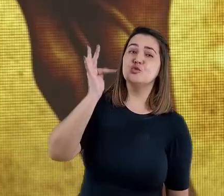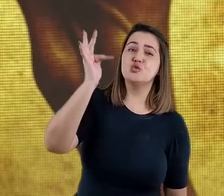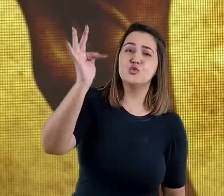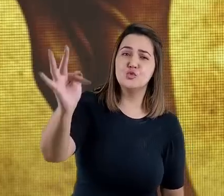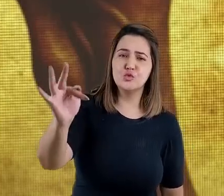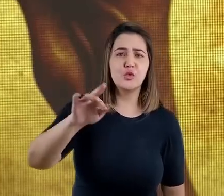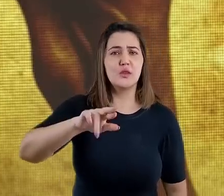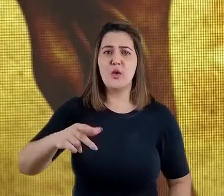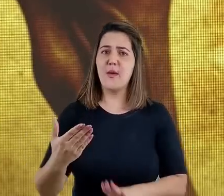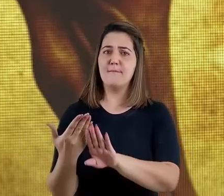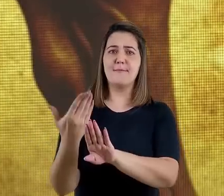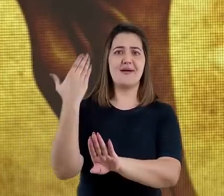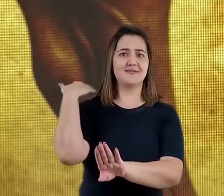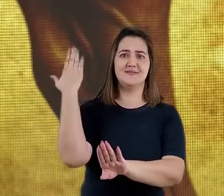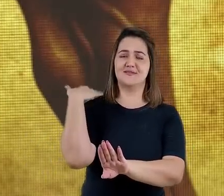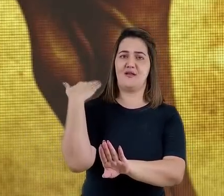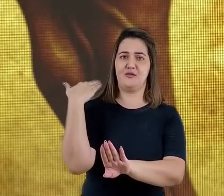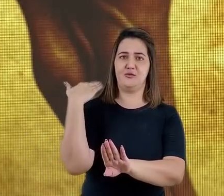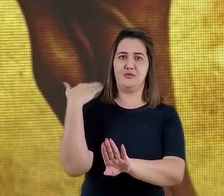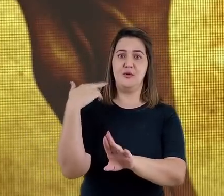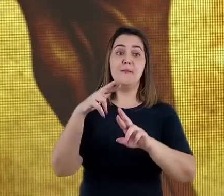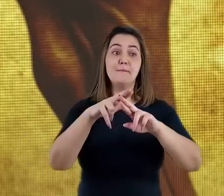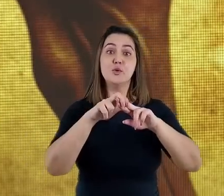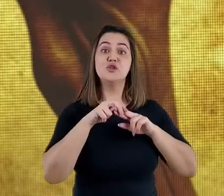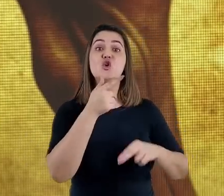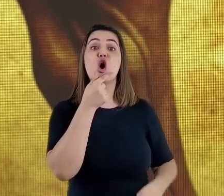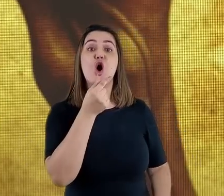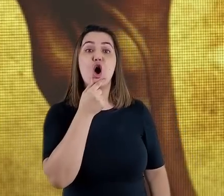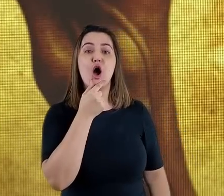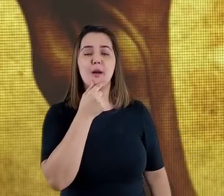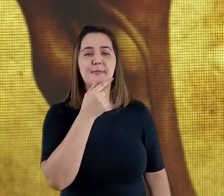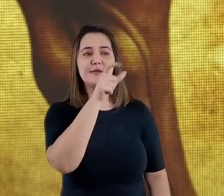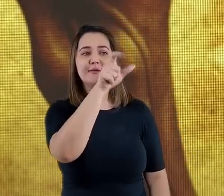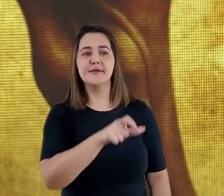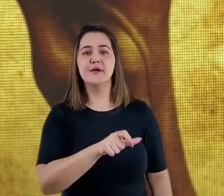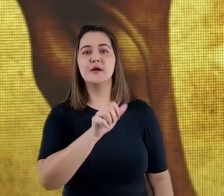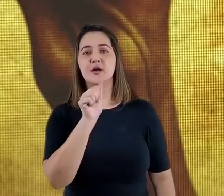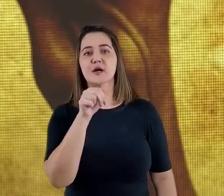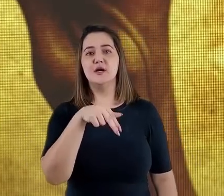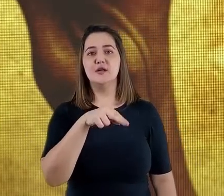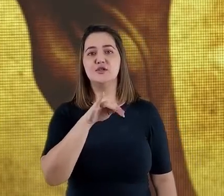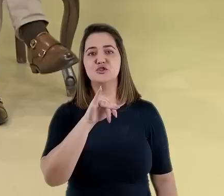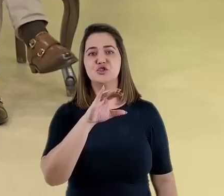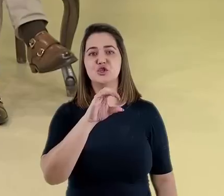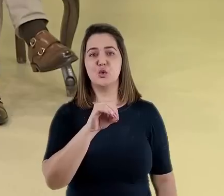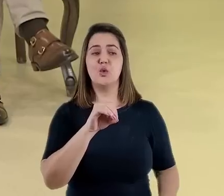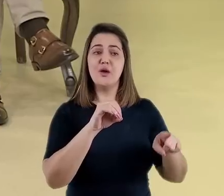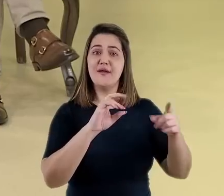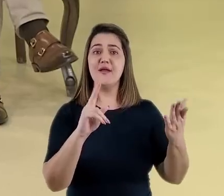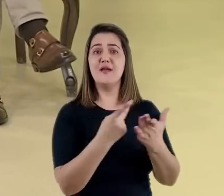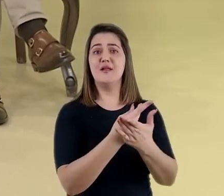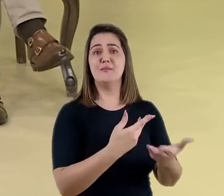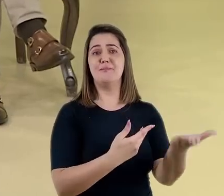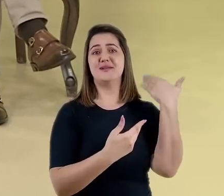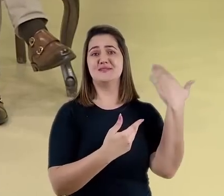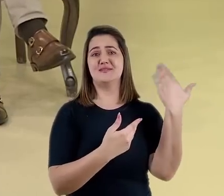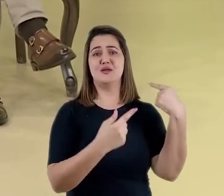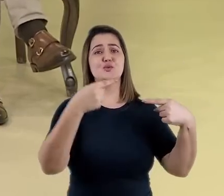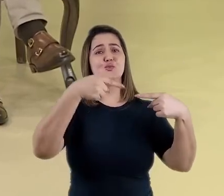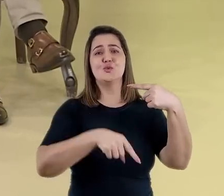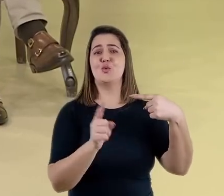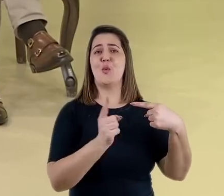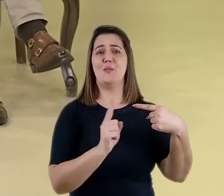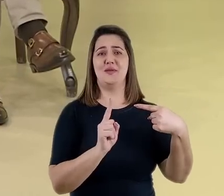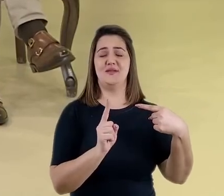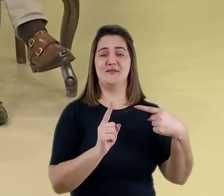ali um cumprimento evidente em Antíoco Epifânio, que estaria no passado de Jesus. Agora você sabe, nós estamos